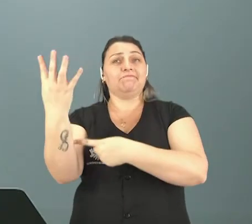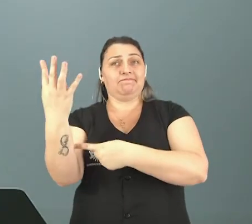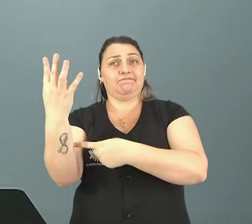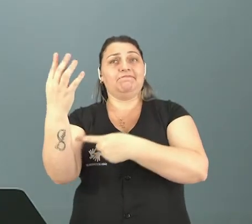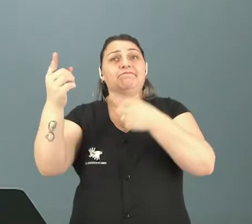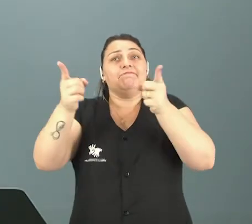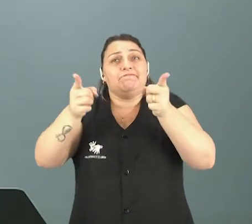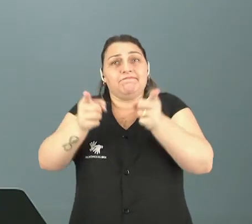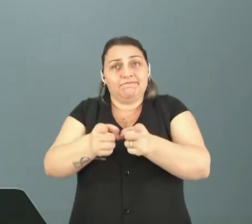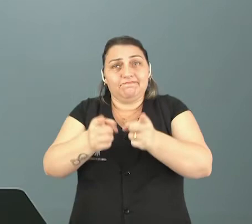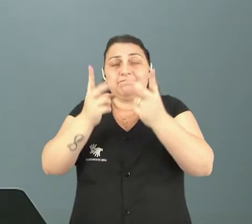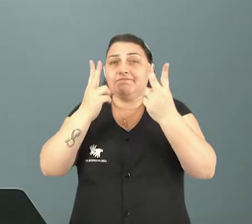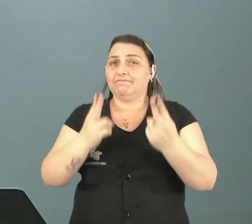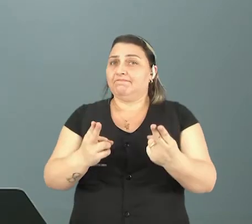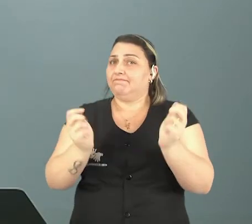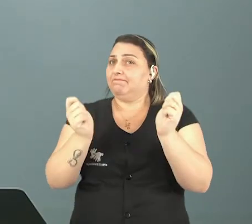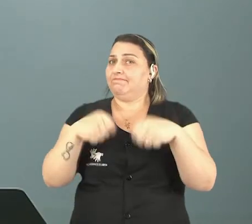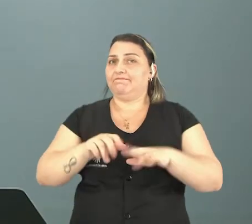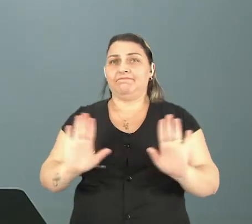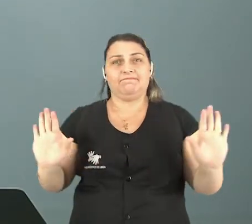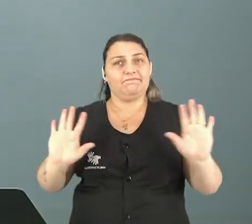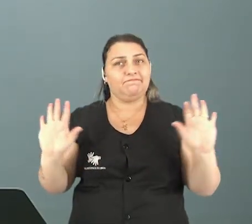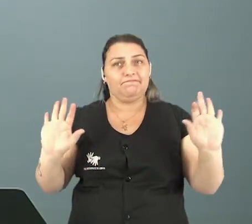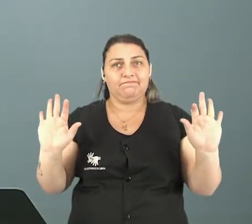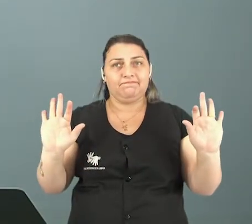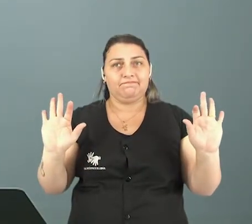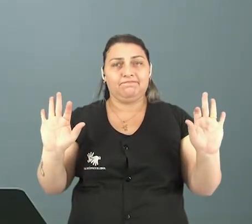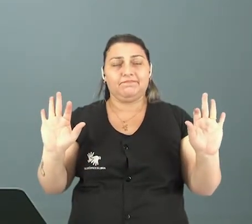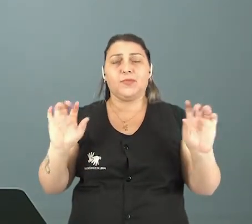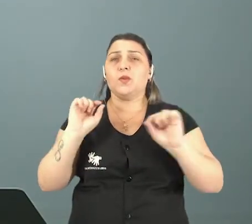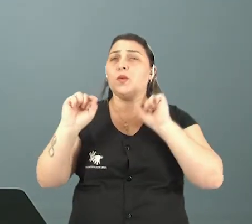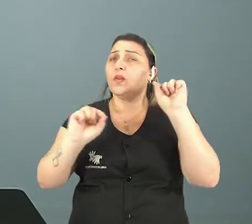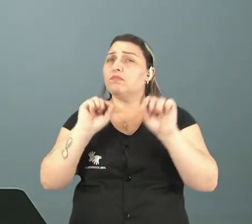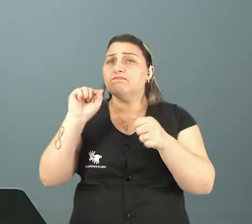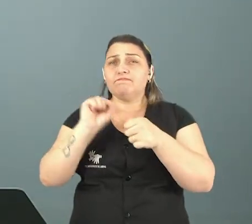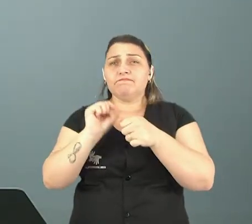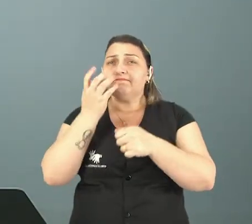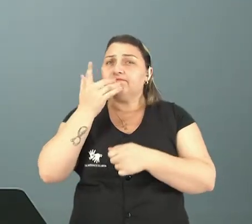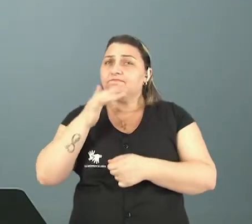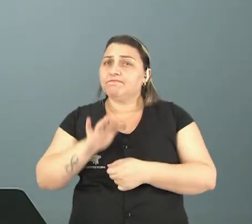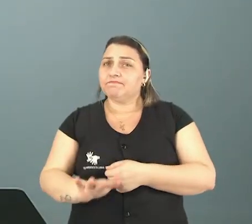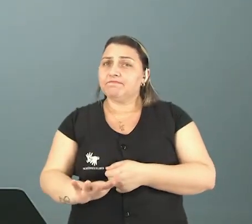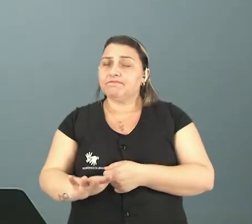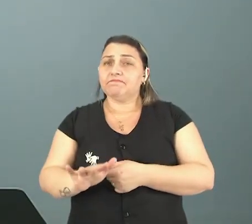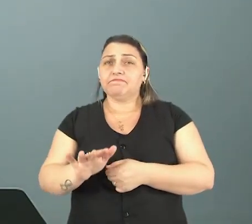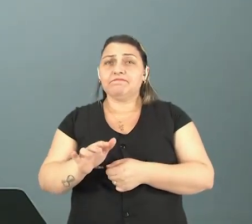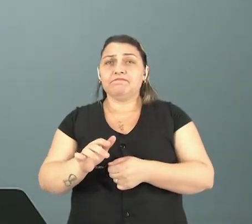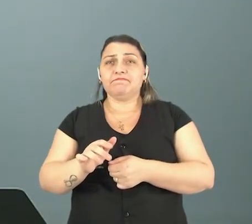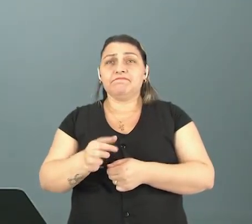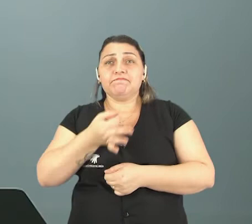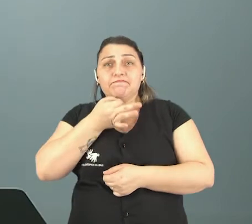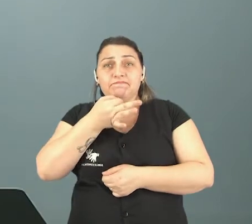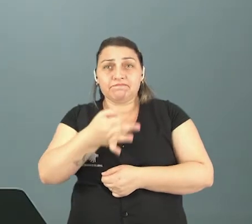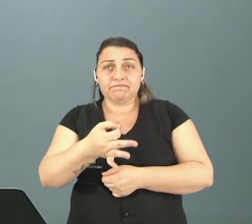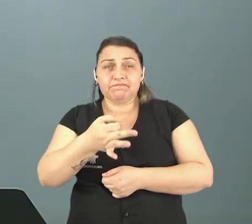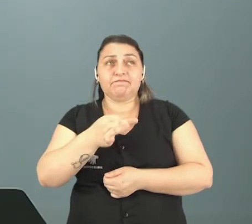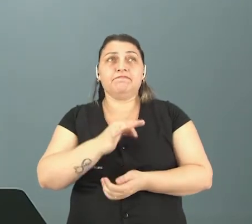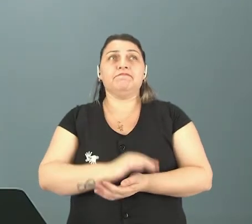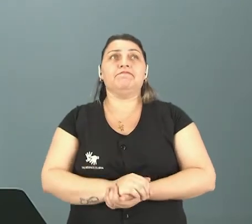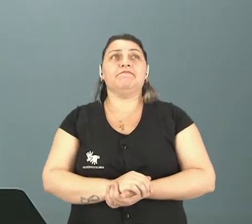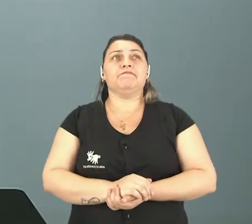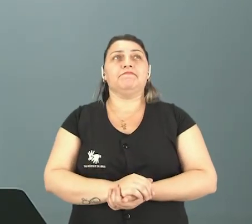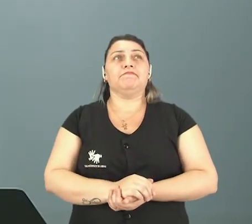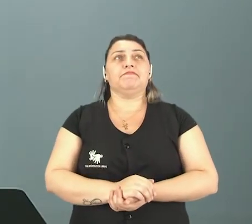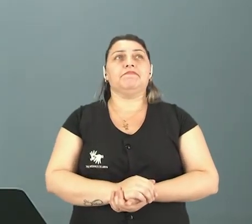4 partes iguais, porque não vai dar certo, tá? Então, o que que eu faço, crianças? Uma sugestão que eu dou. Eu vou